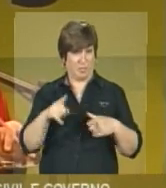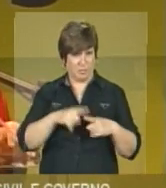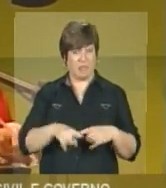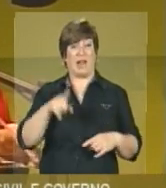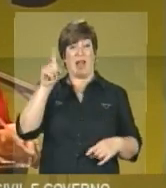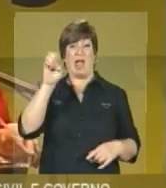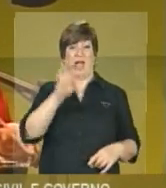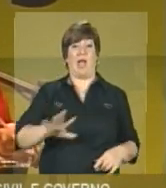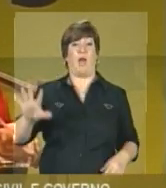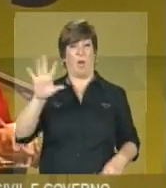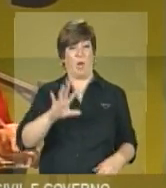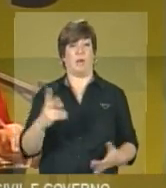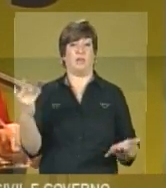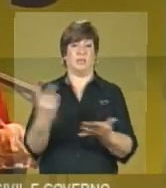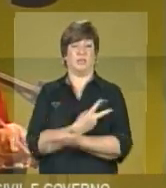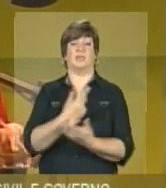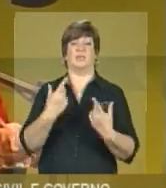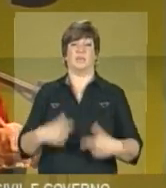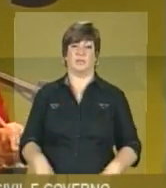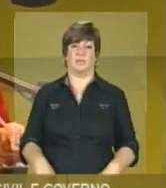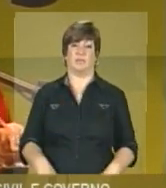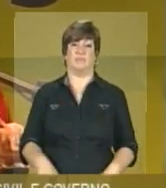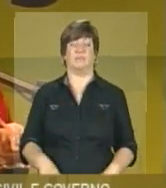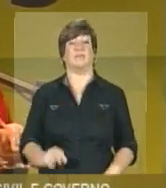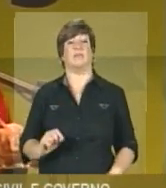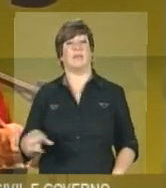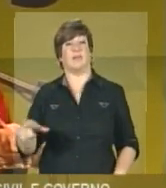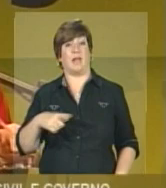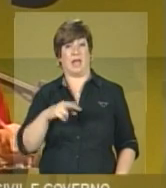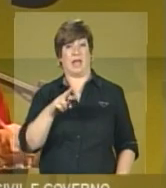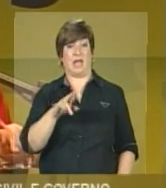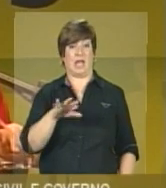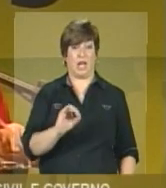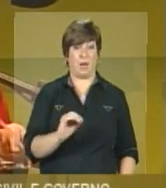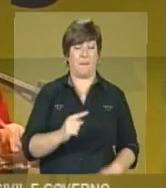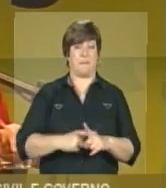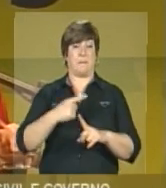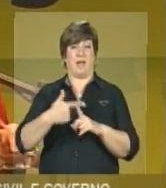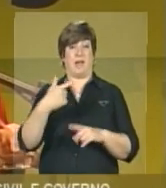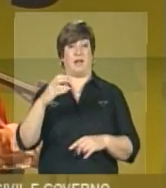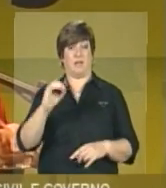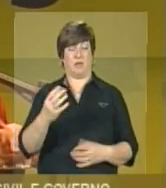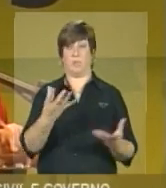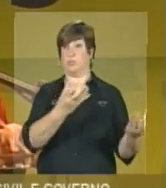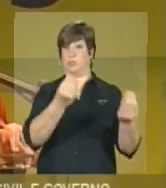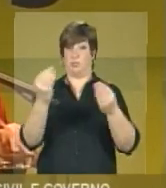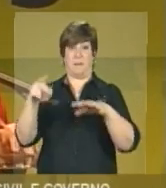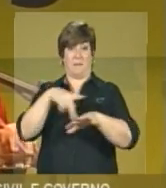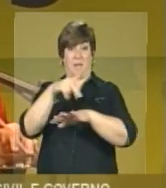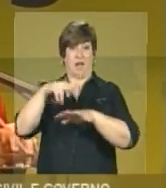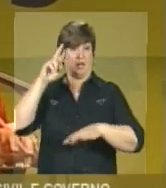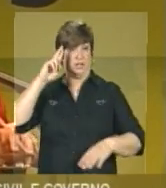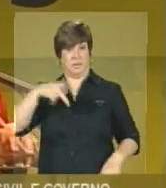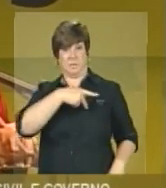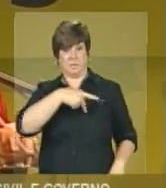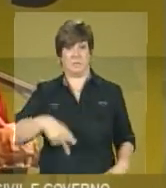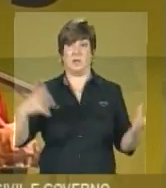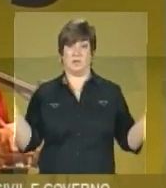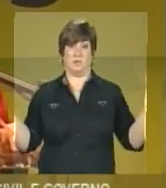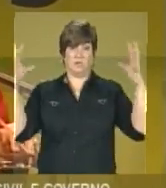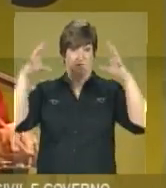Rio+20, que terá a participação de chefes de Estado e de governo, mas também